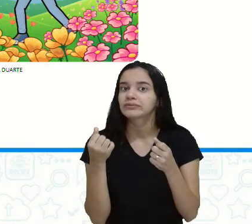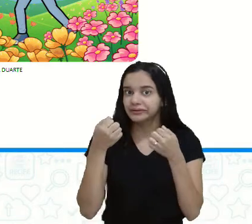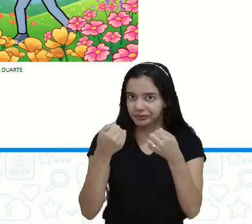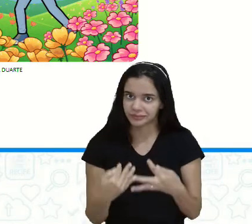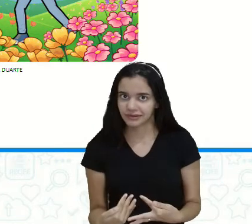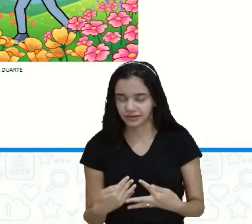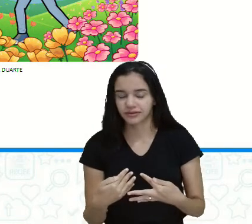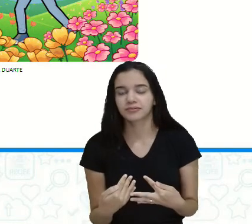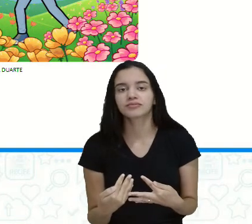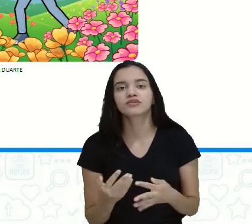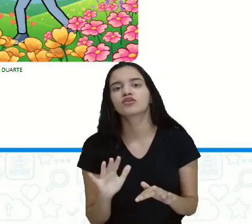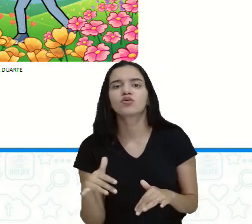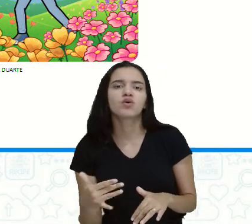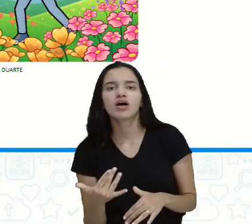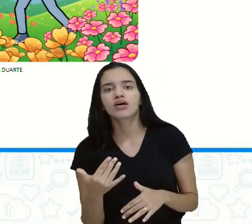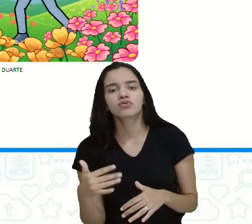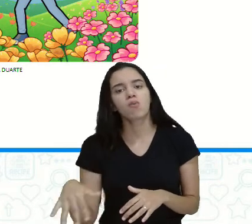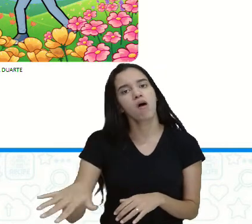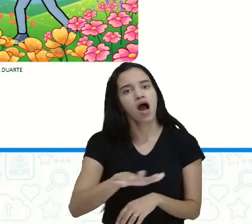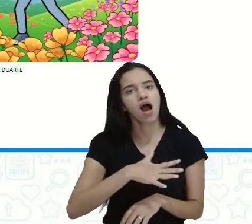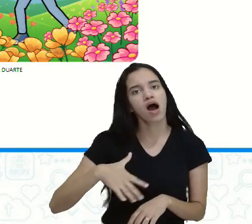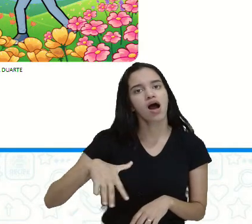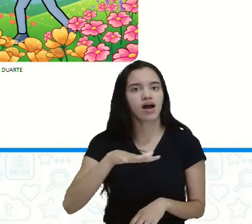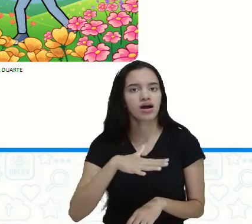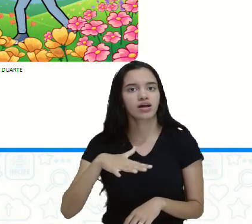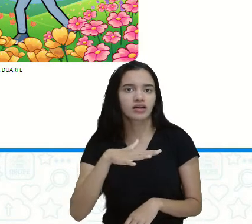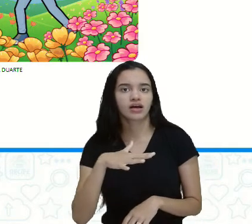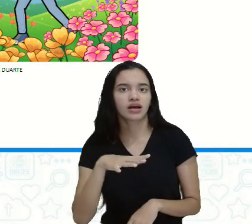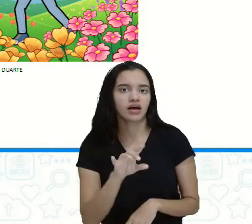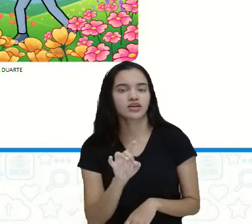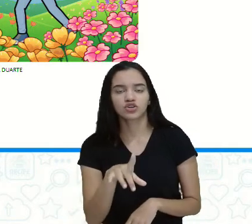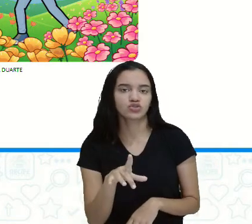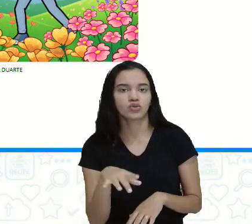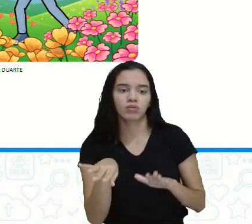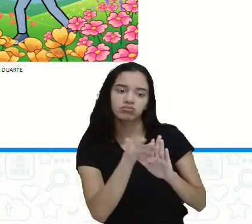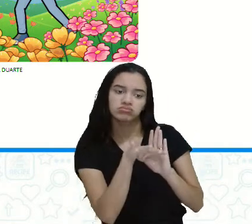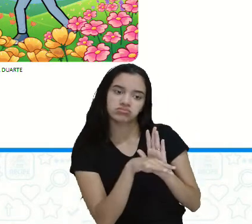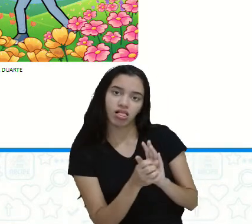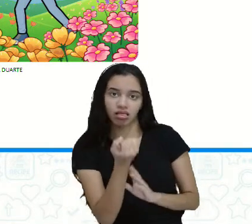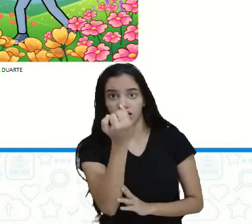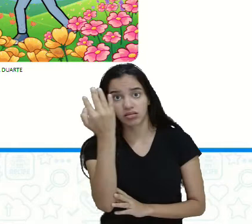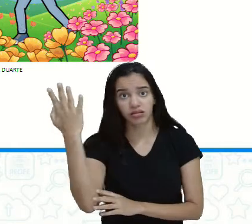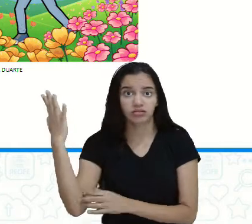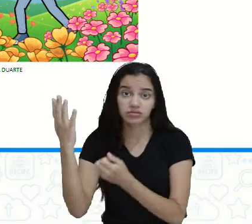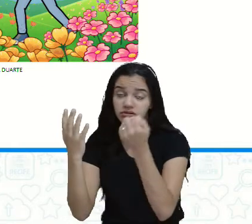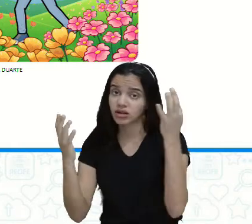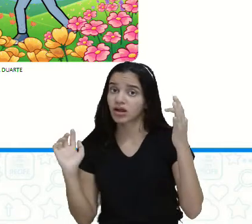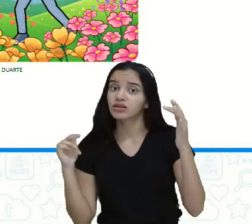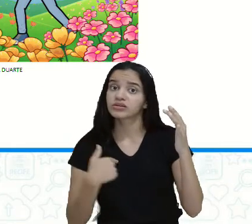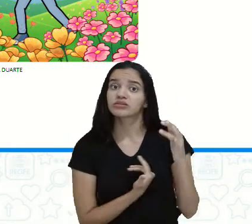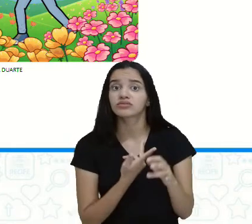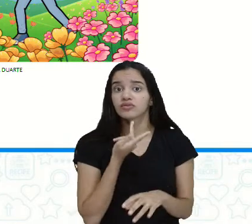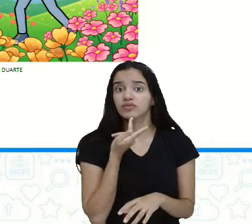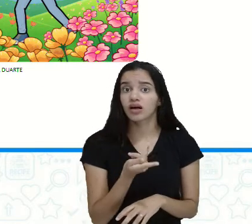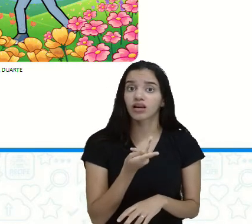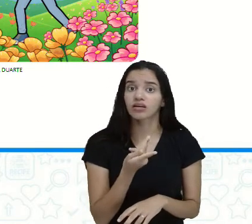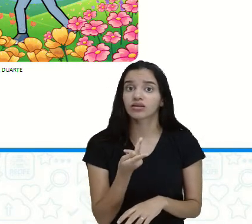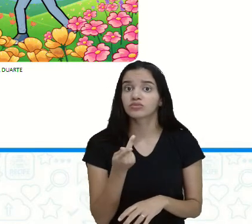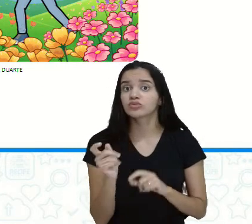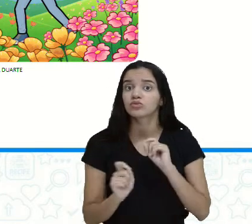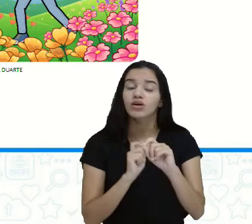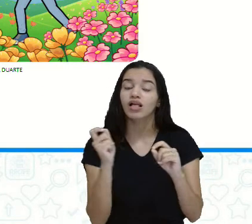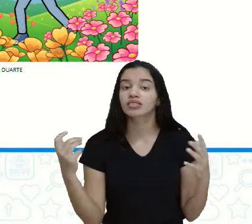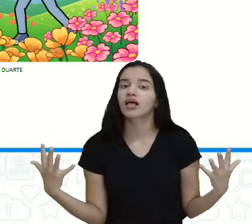aí. Quando uma determinada área é formada apenas pelos elementos da natureza, nós falamos de uma paisagem